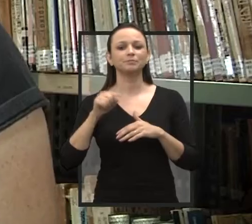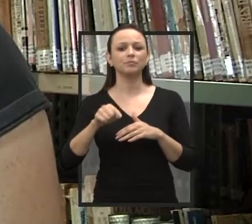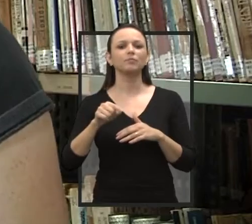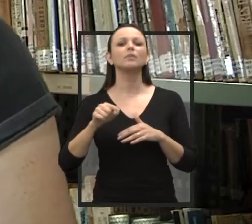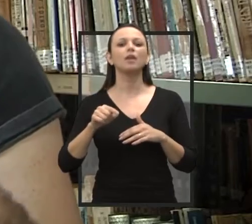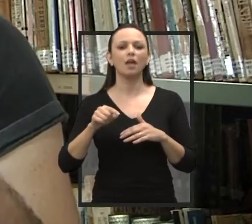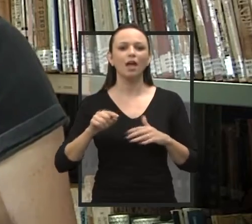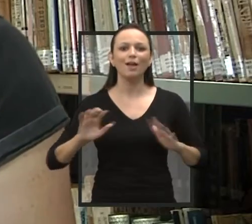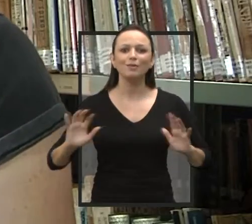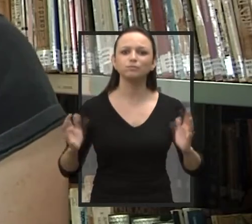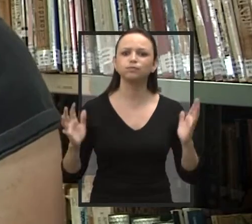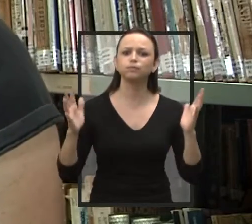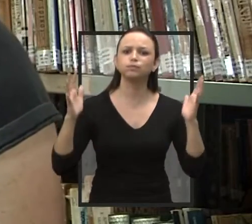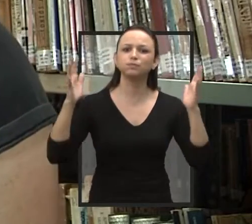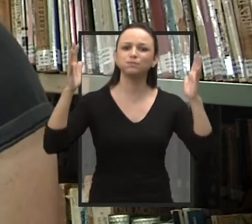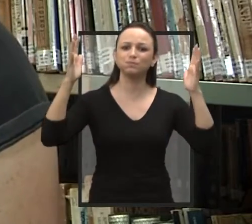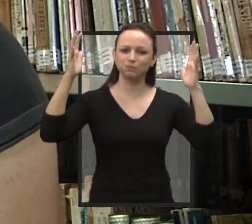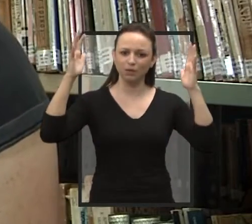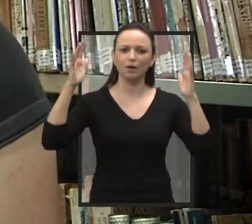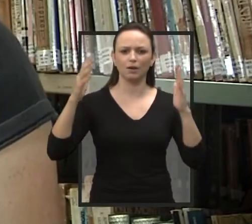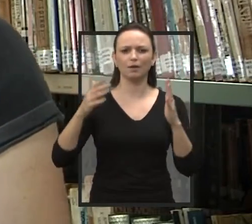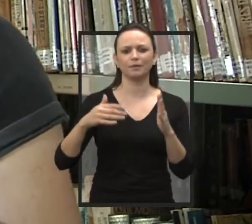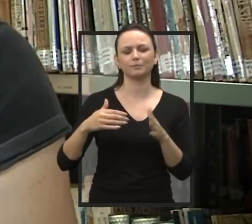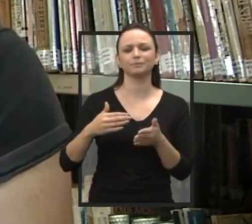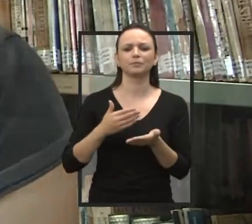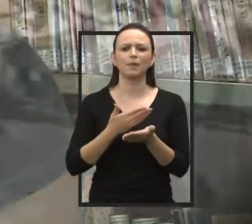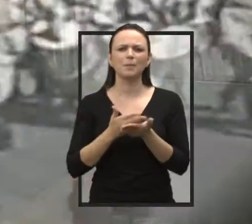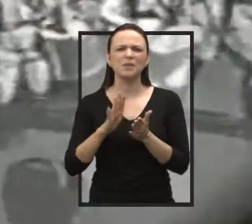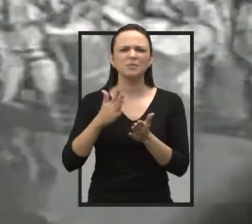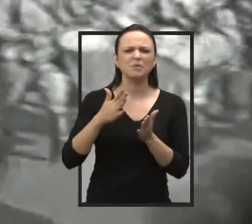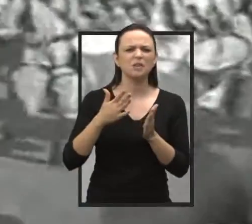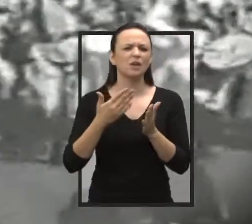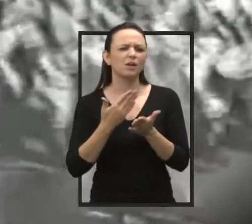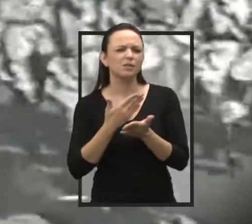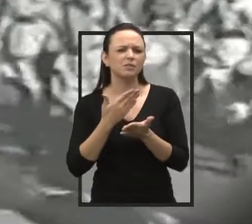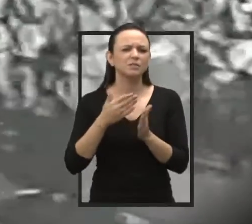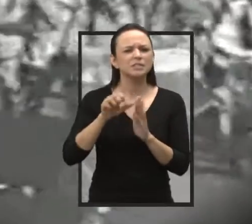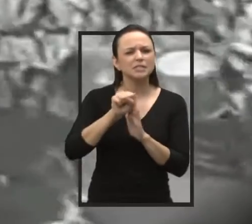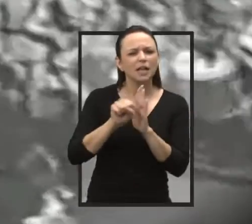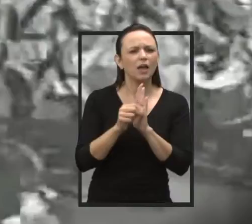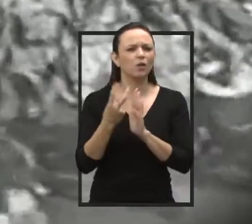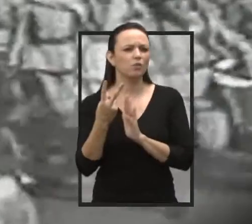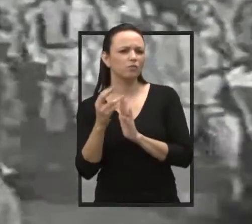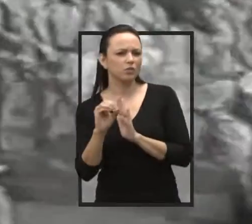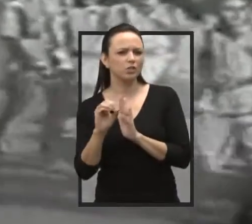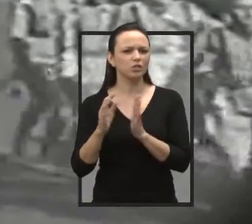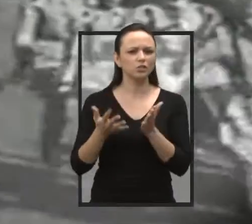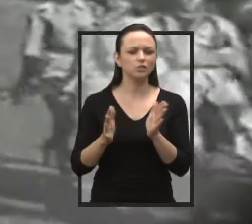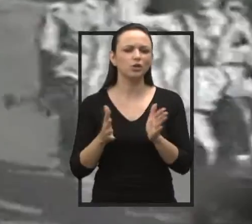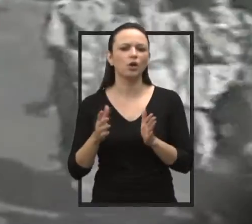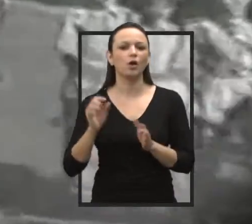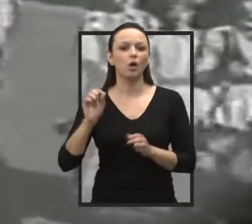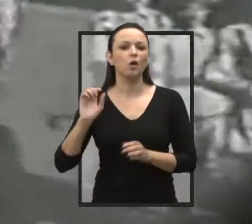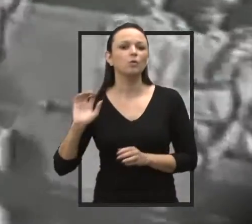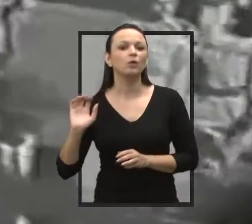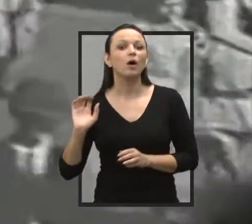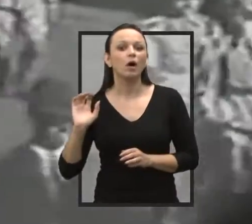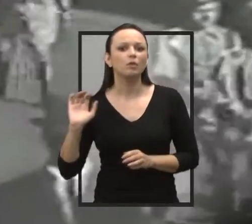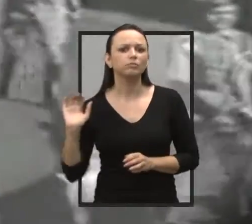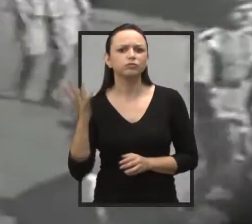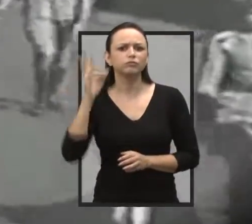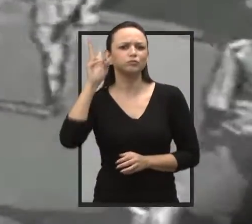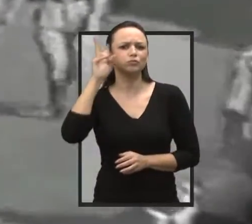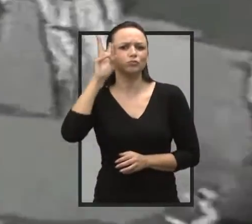foi se comemorado já mais recentemente, a partir da segunda metade do século XX, o grande